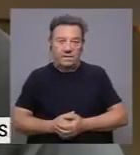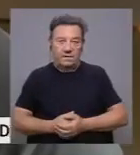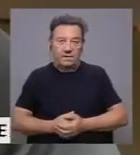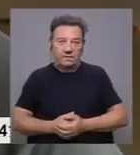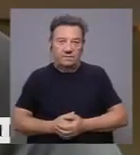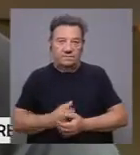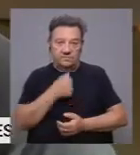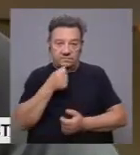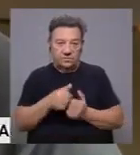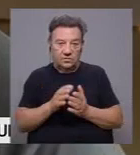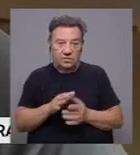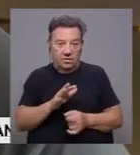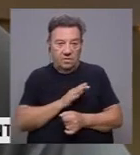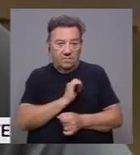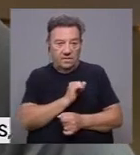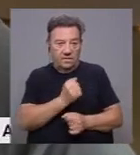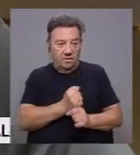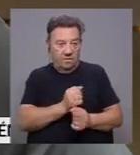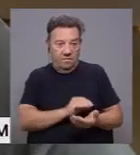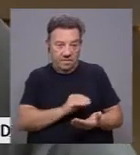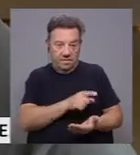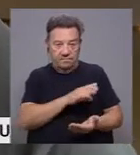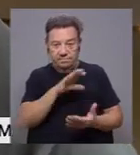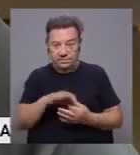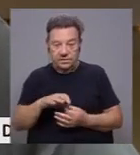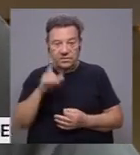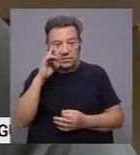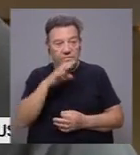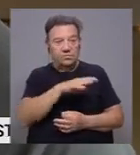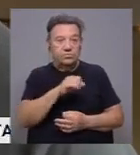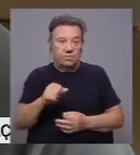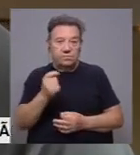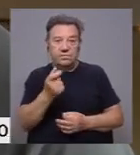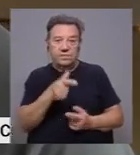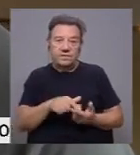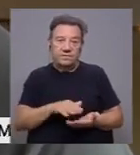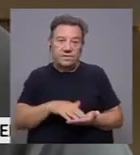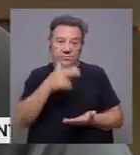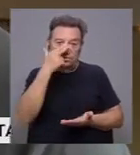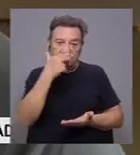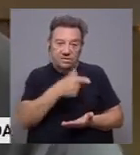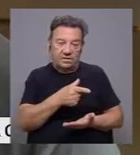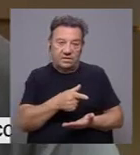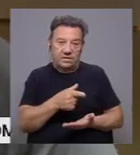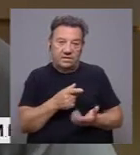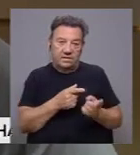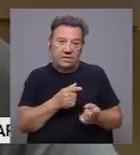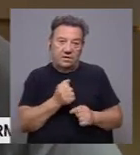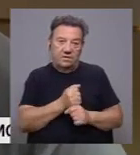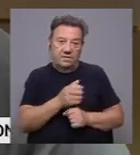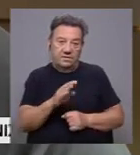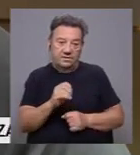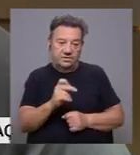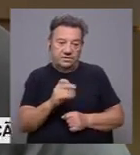E utilizámos toda a poética que ela tem na obra e fomos buscar um pouco da base da história, que é a obra do